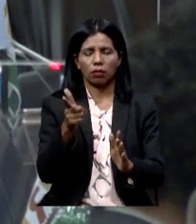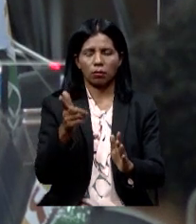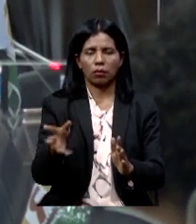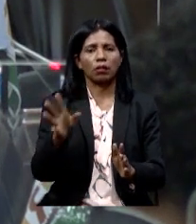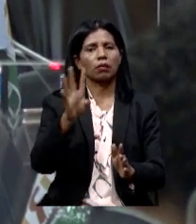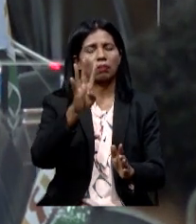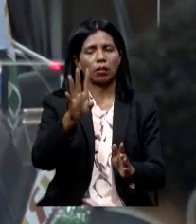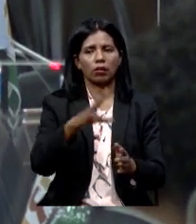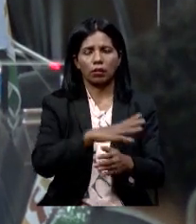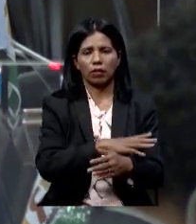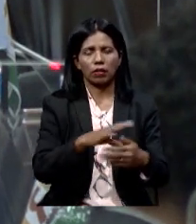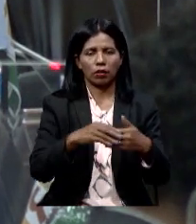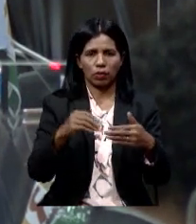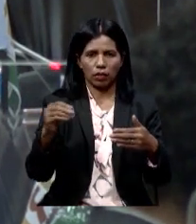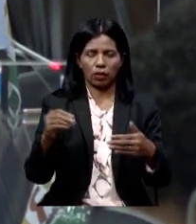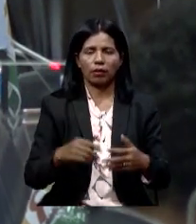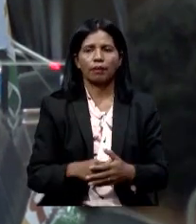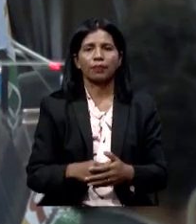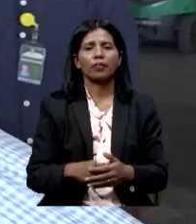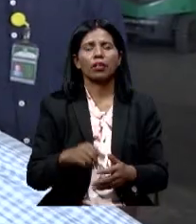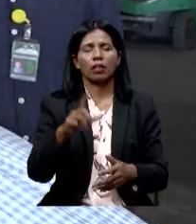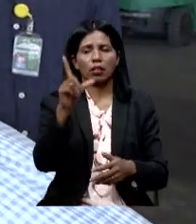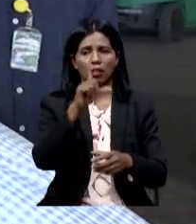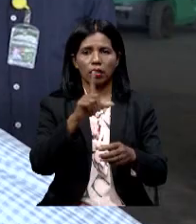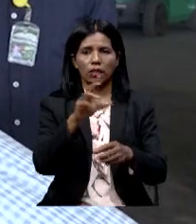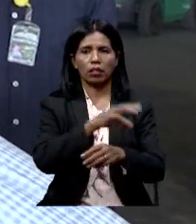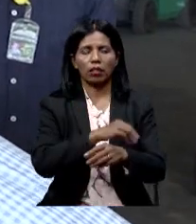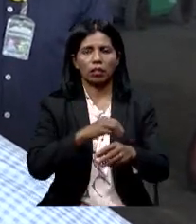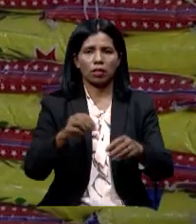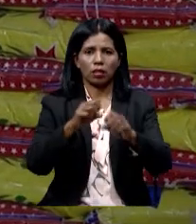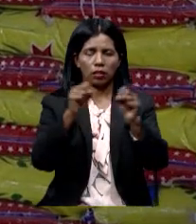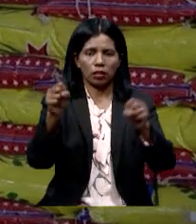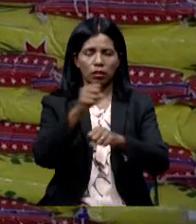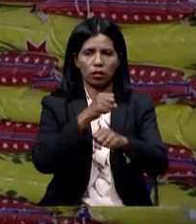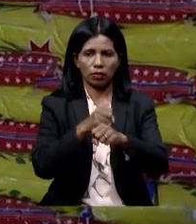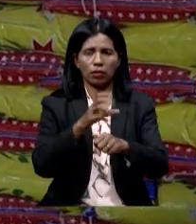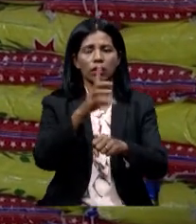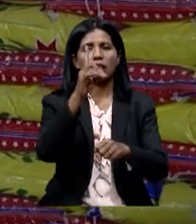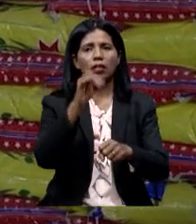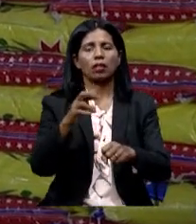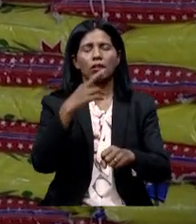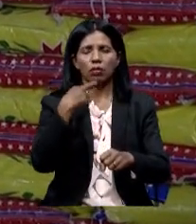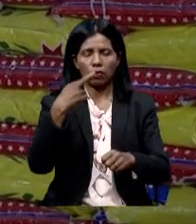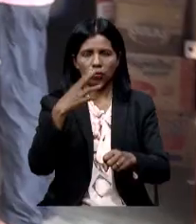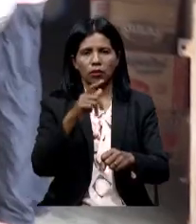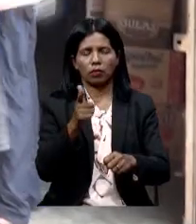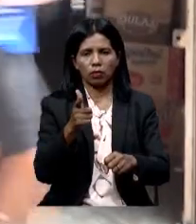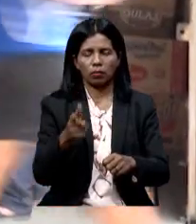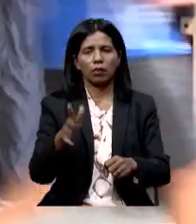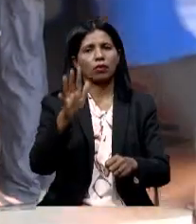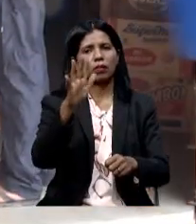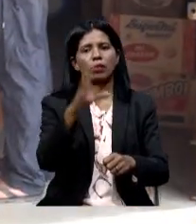$24. Tuir observação Ziemen e a loza no supermercado Sira e a capital Dili. Fosso quilograma rua nulo recin